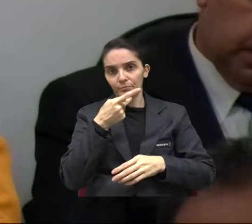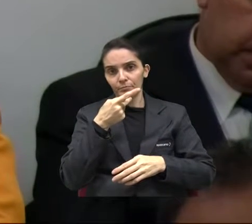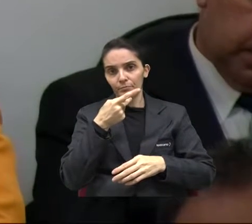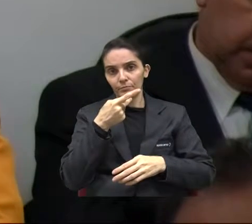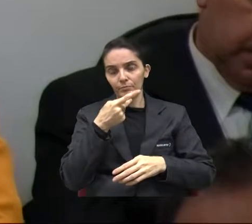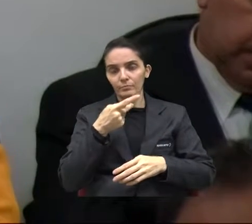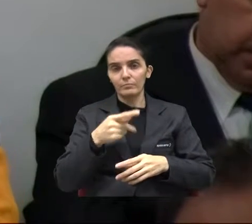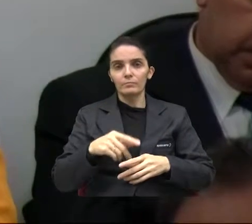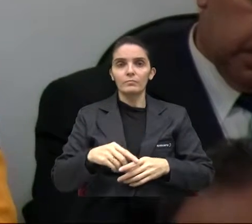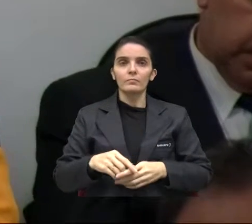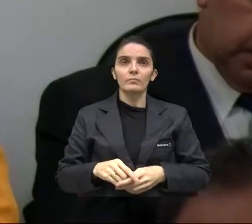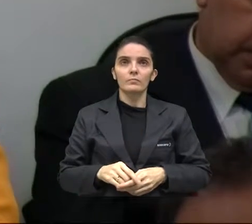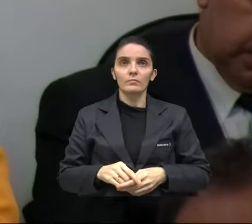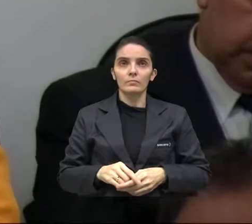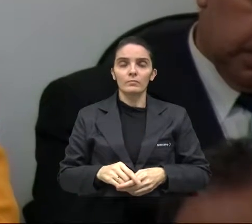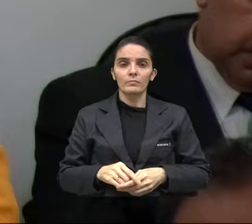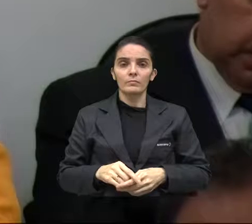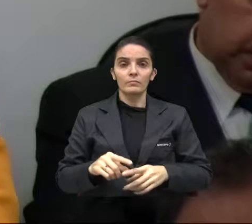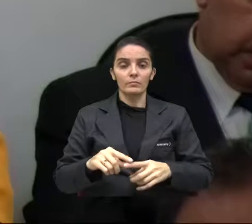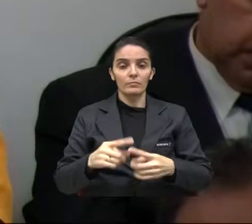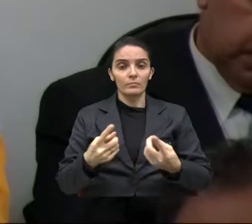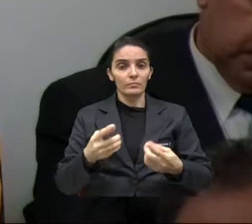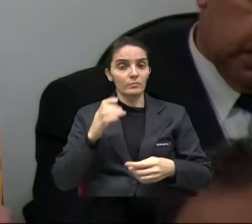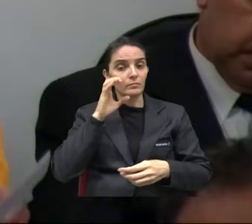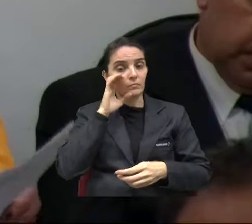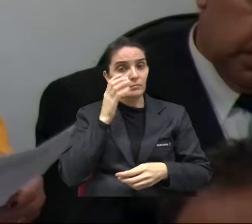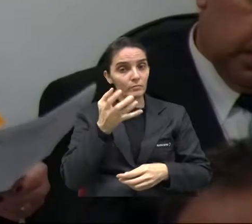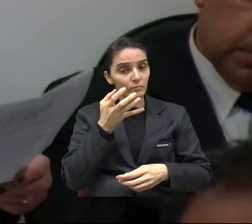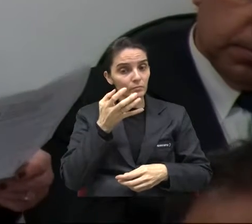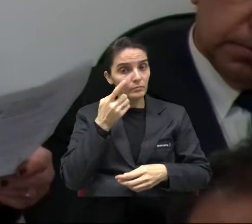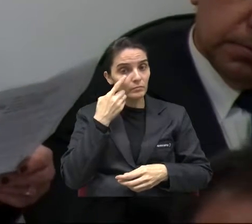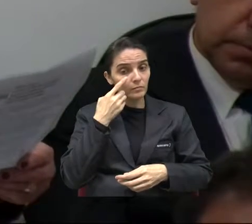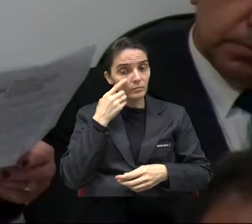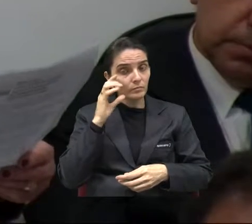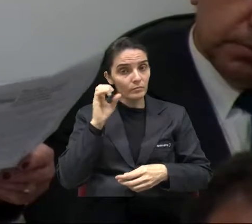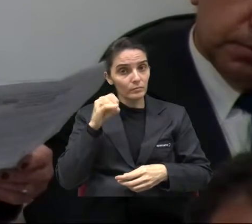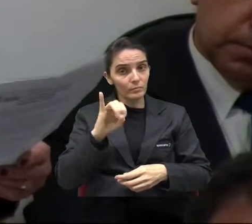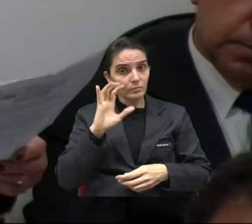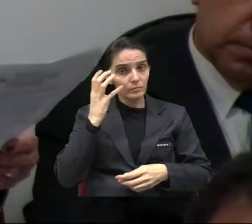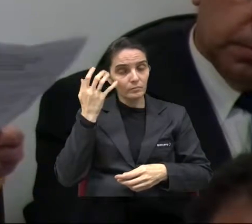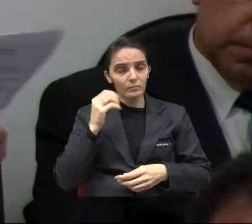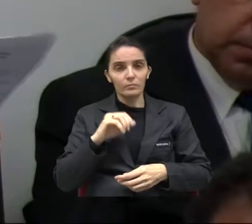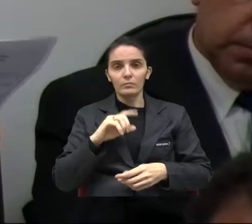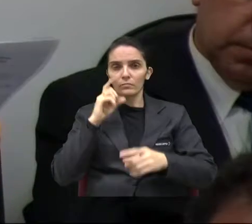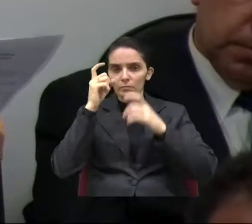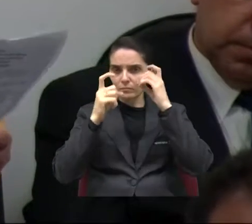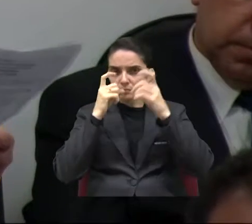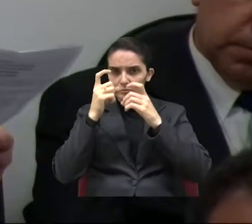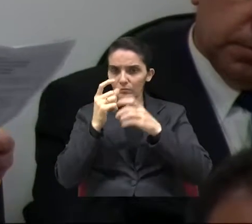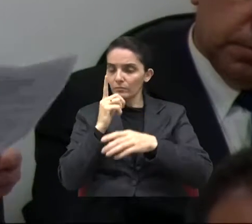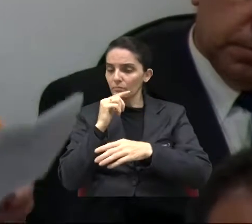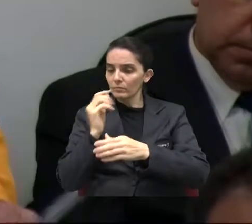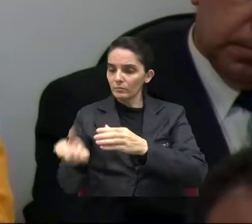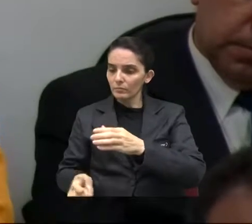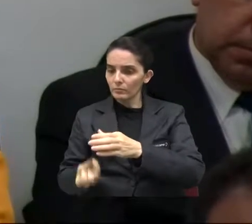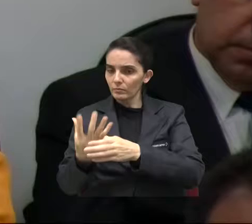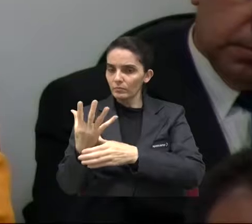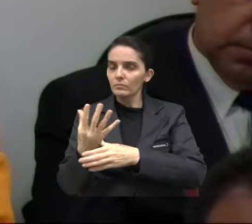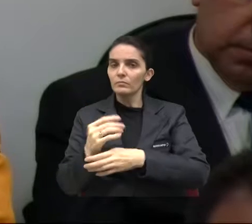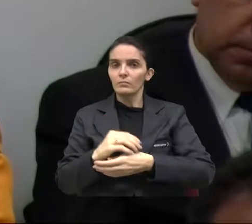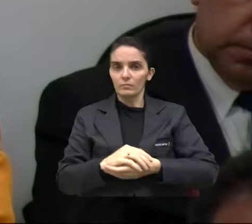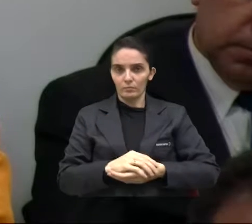todo mundo fala. Mas eu quero ver na hora. Por exemplo, eu estou preocupado com essas nascentes, são várias nascentes. Vou acompanhar